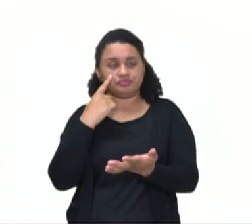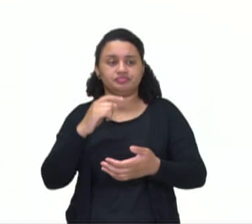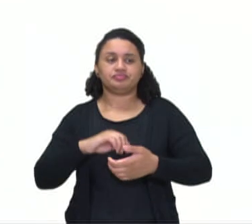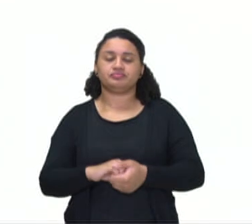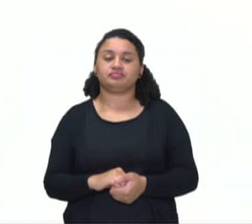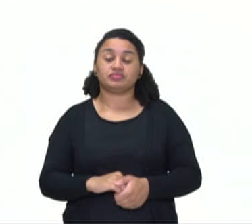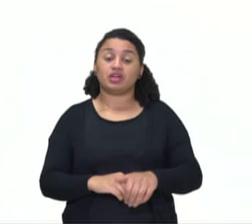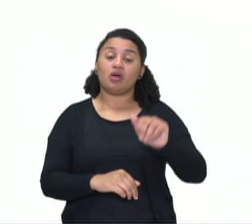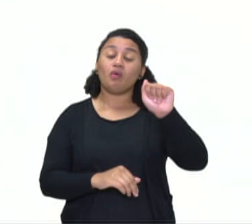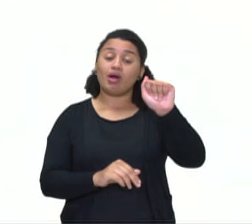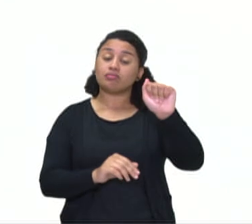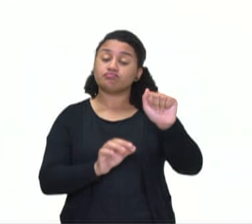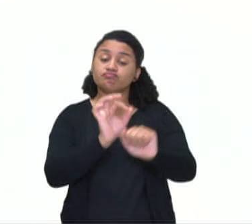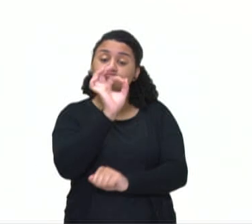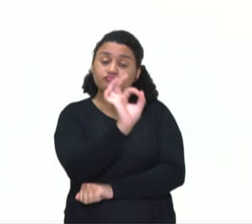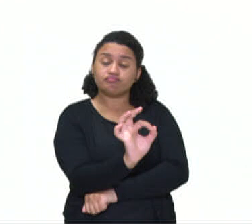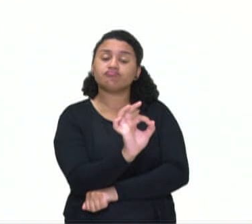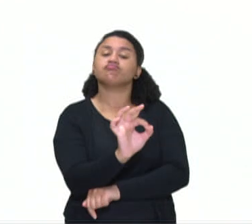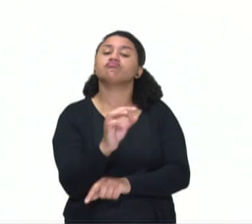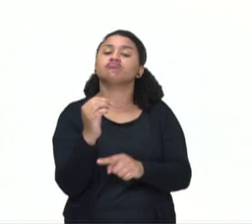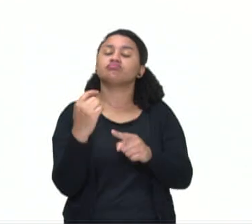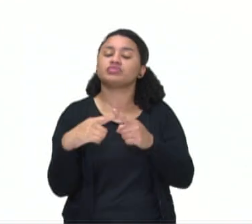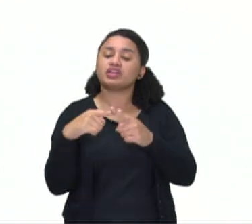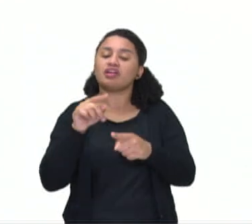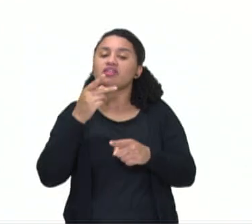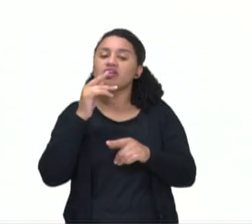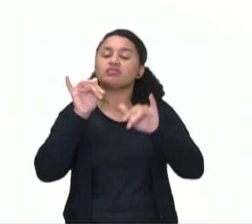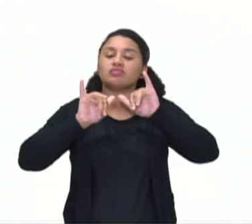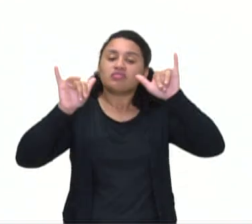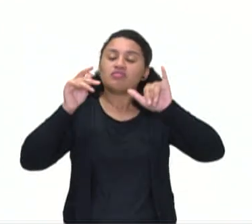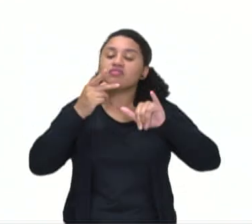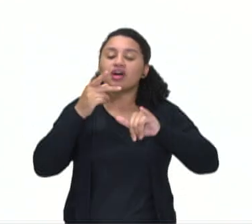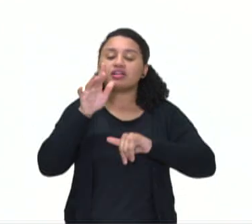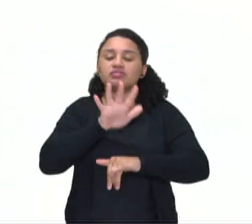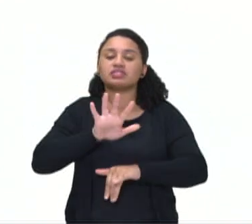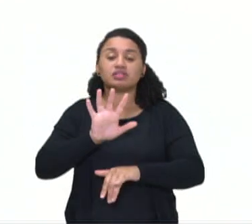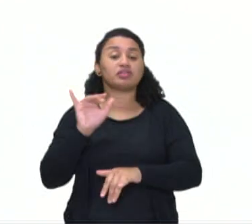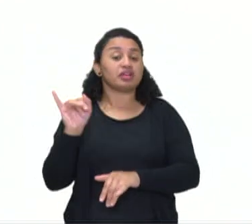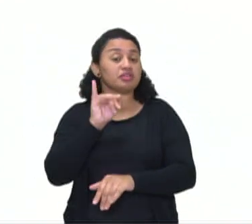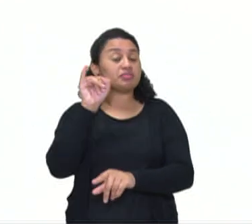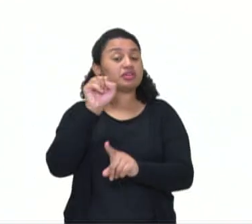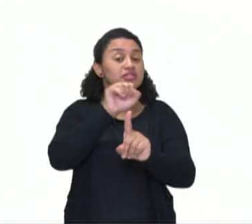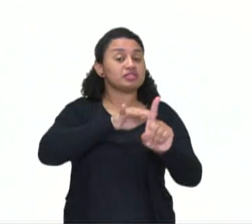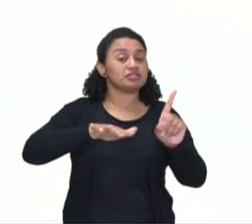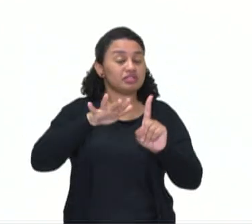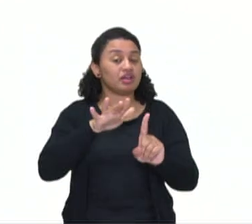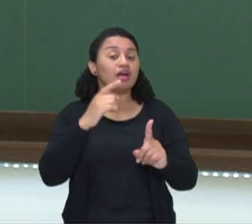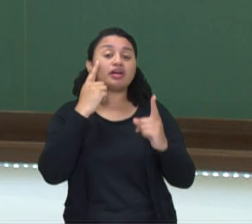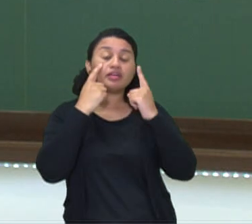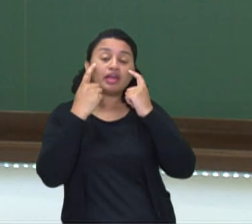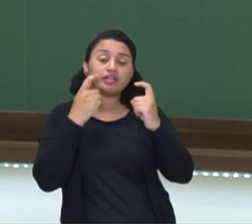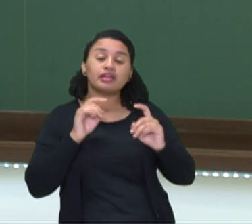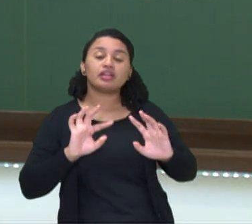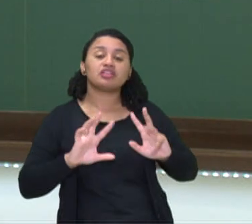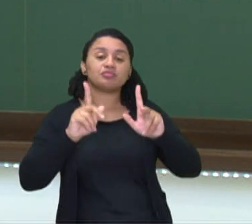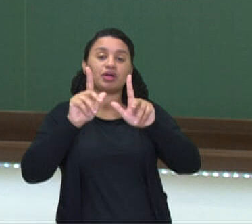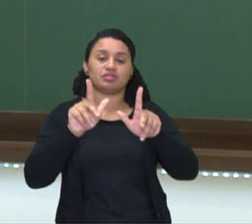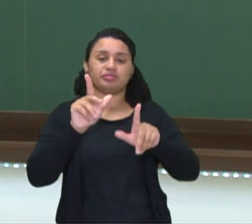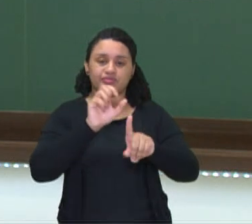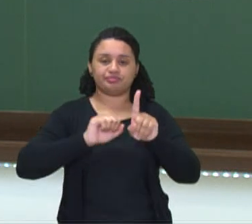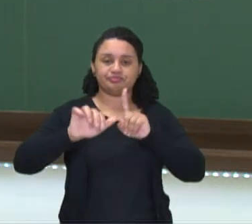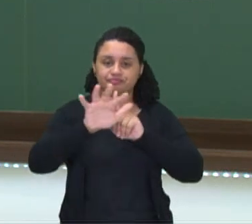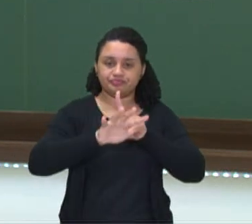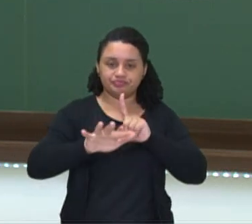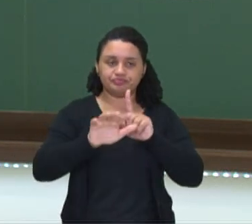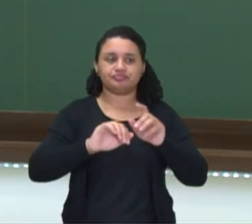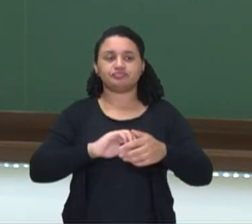Letra A. Verdadeiro. A notícia busca relatar fatos de relevância social, que é interesse na sociedade. Letra